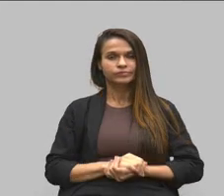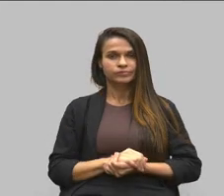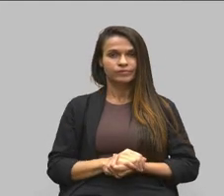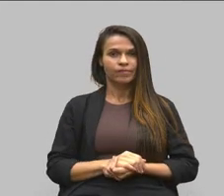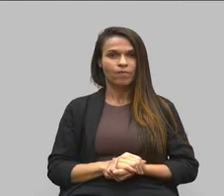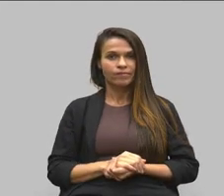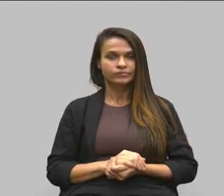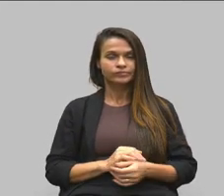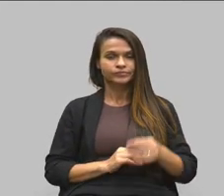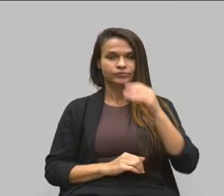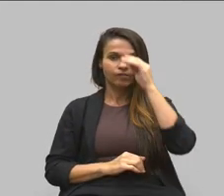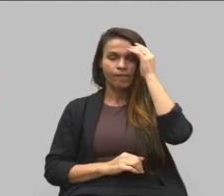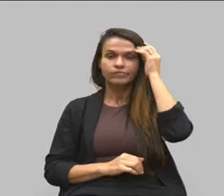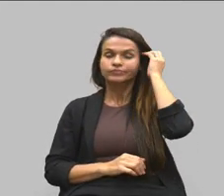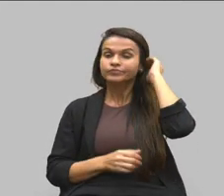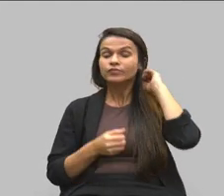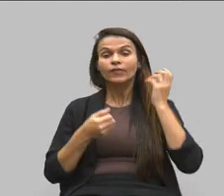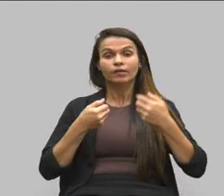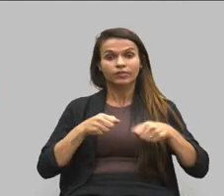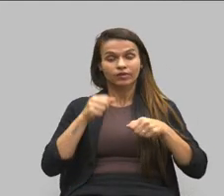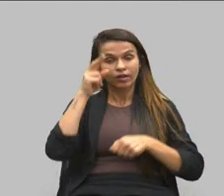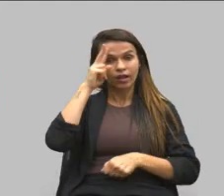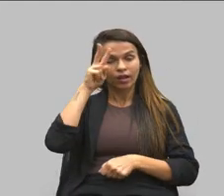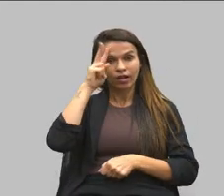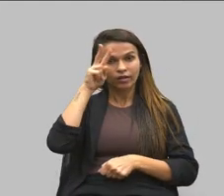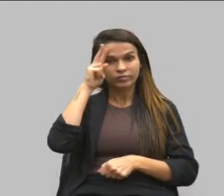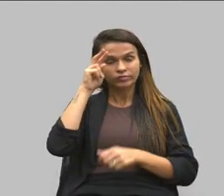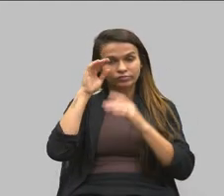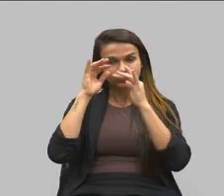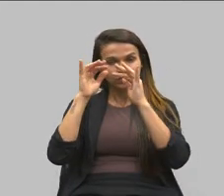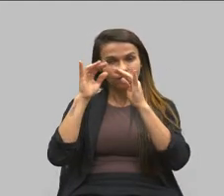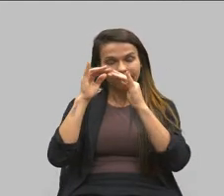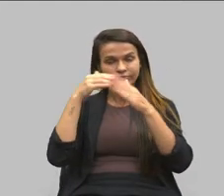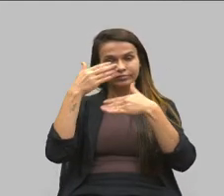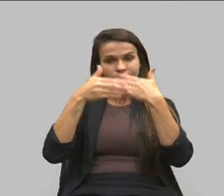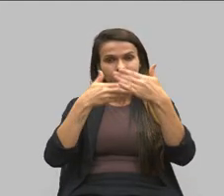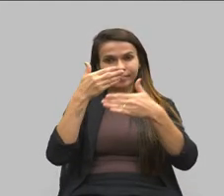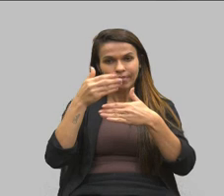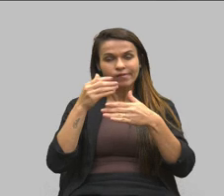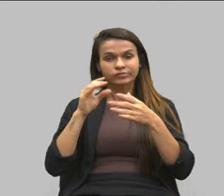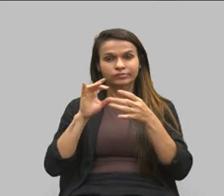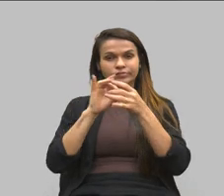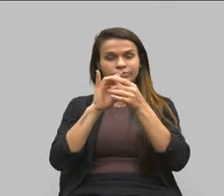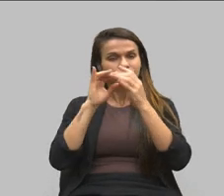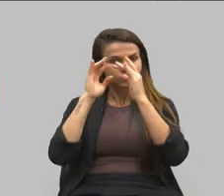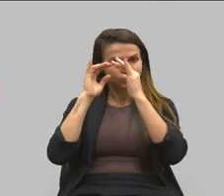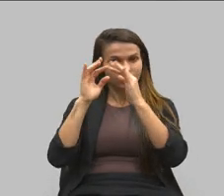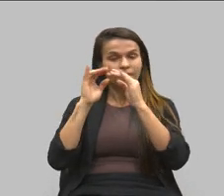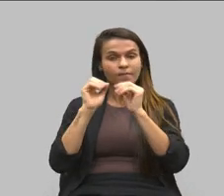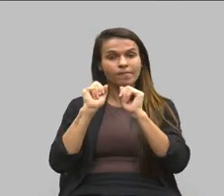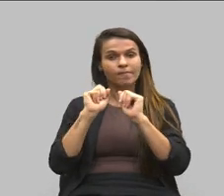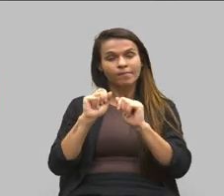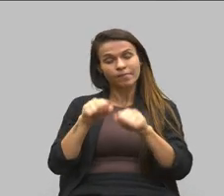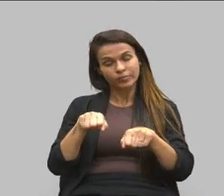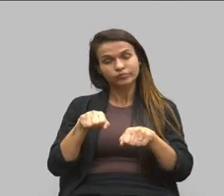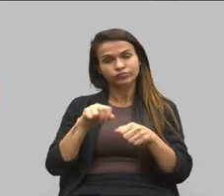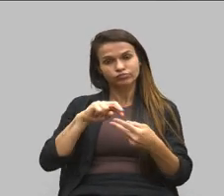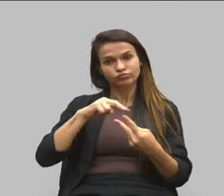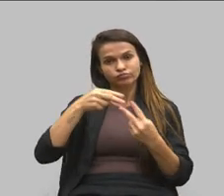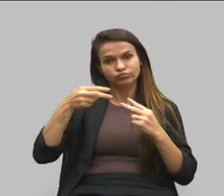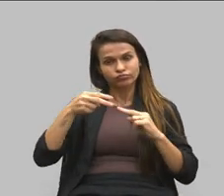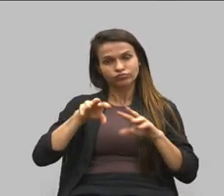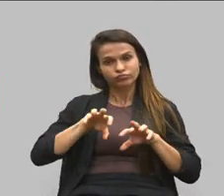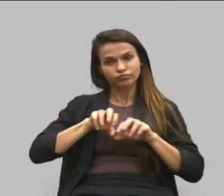eh precisamos lembrar ainda que os distúrbios do neurodesenvolvimento são questões neurológicas que podem ser adquiridas ou não tem